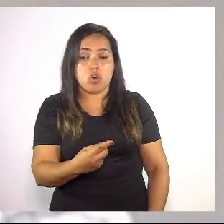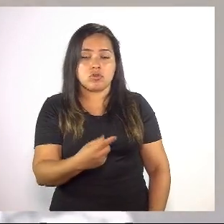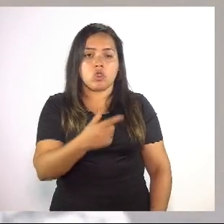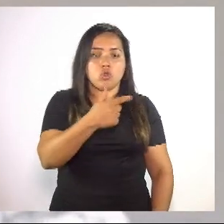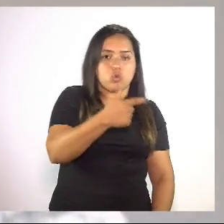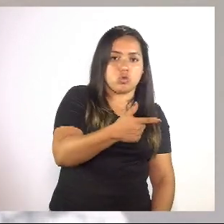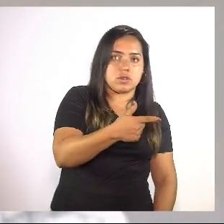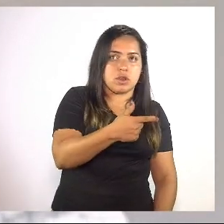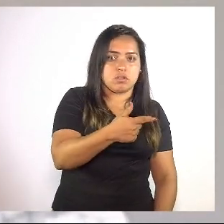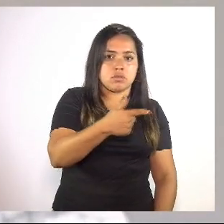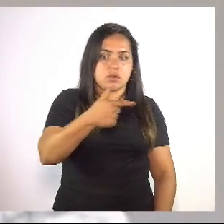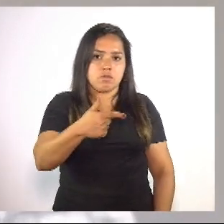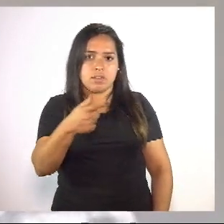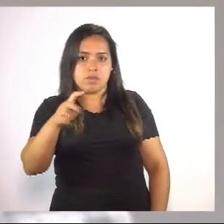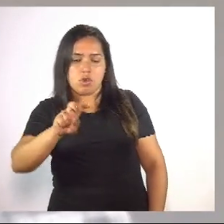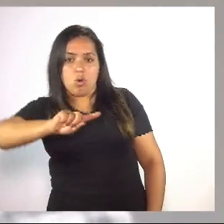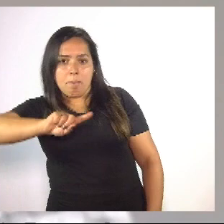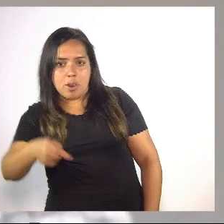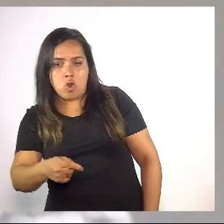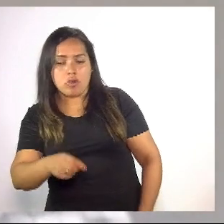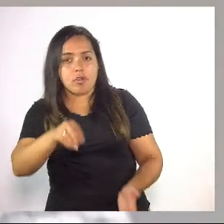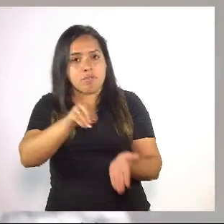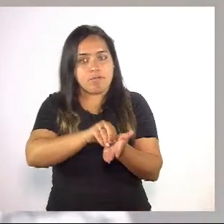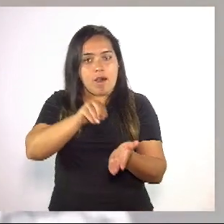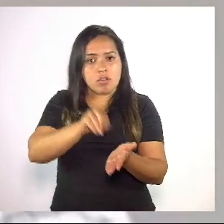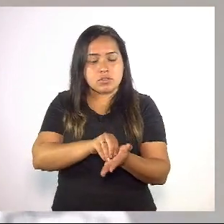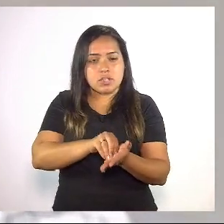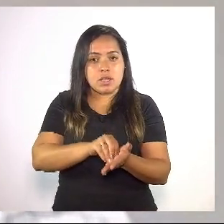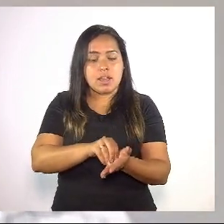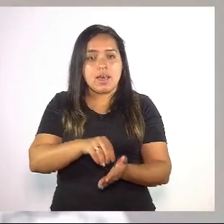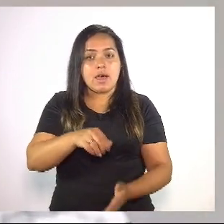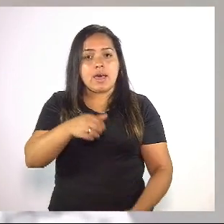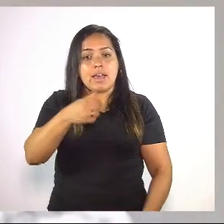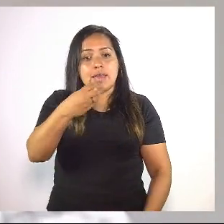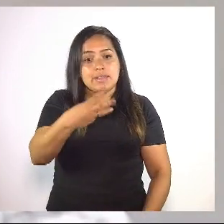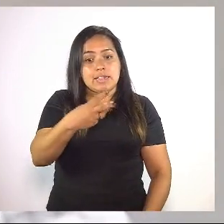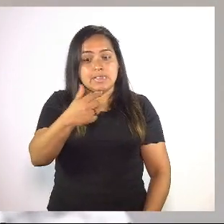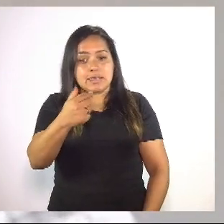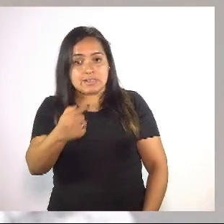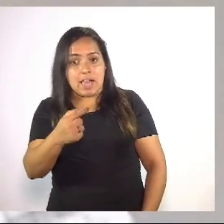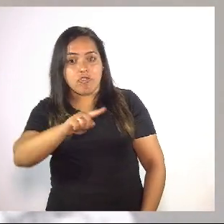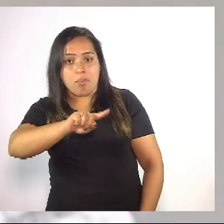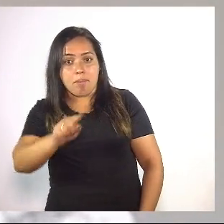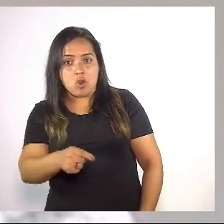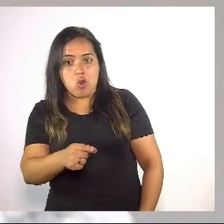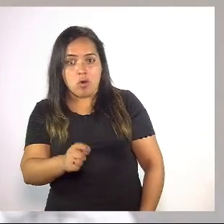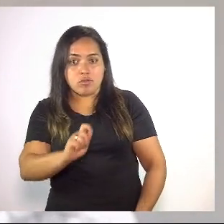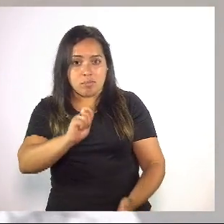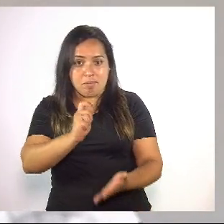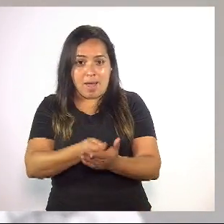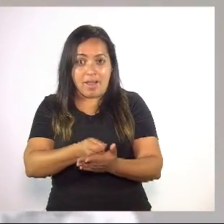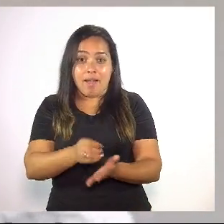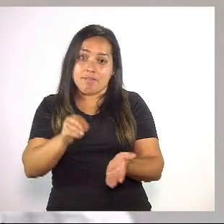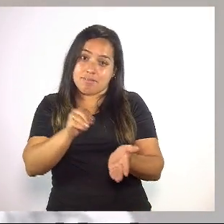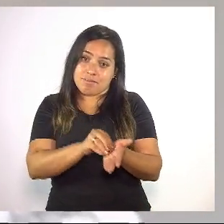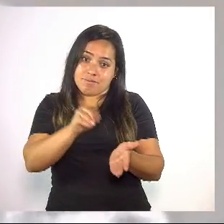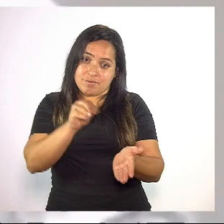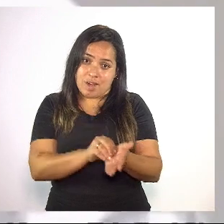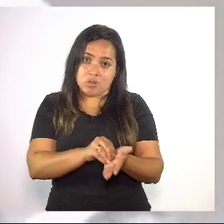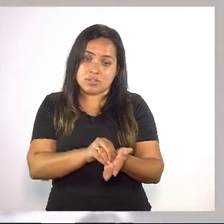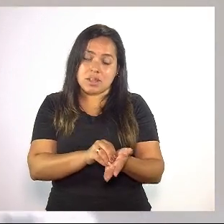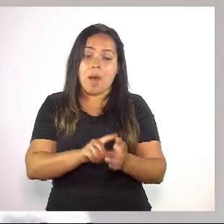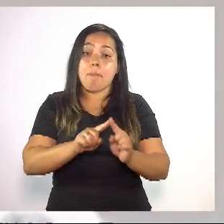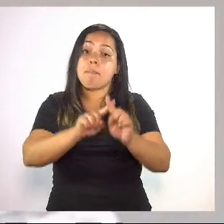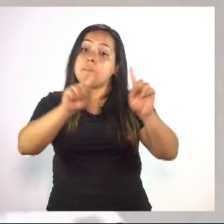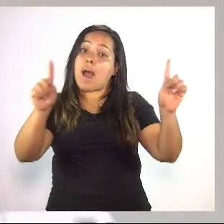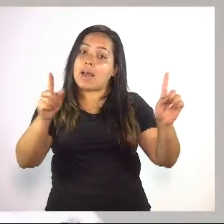momento, faltam 137 milhões, ou seja, no ano de 2020 nós já pagamos parte desse descumprimento. Bem, mas senhores, como